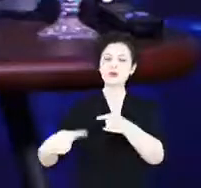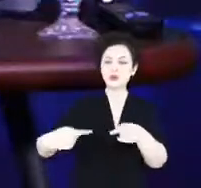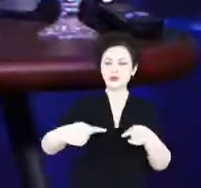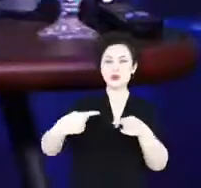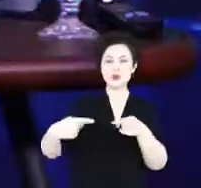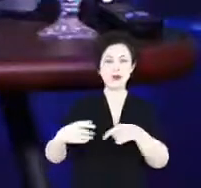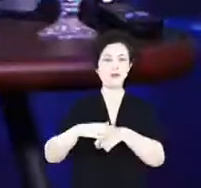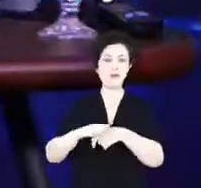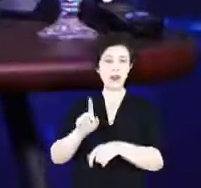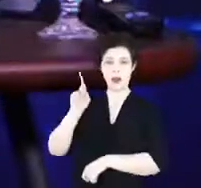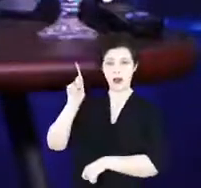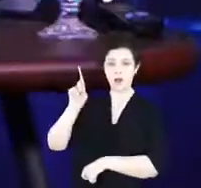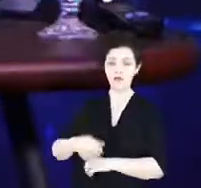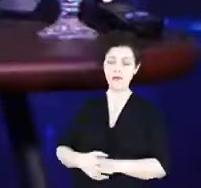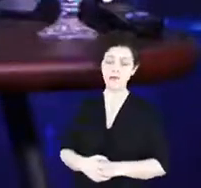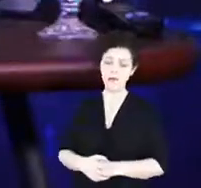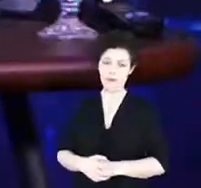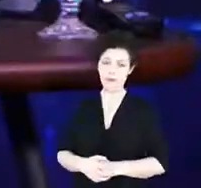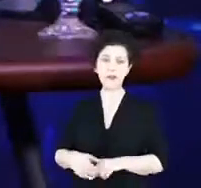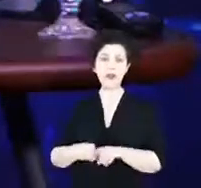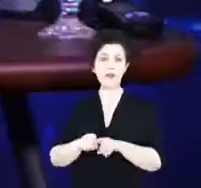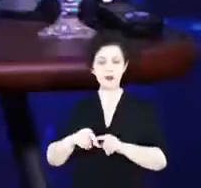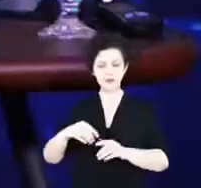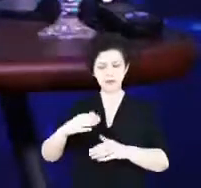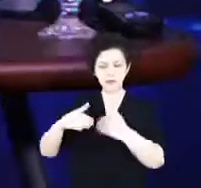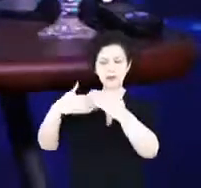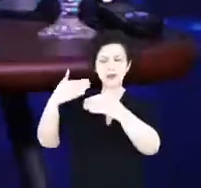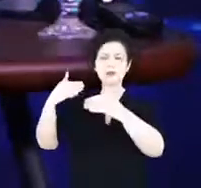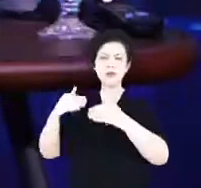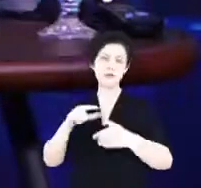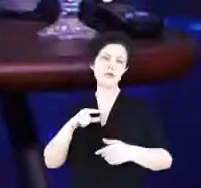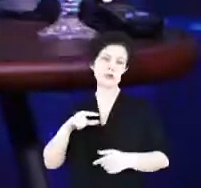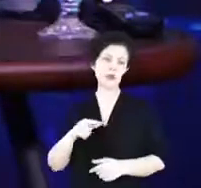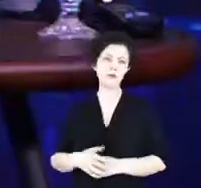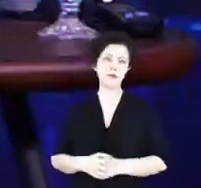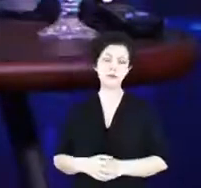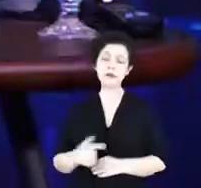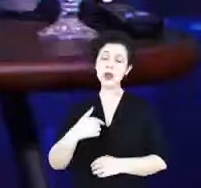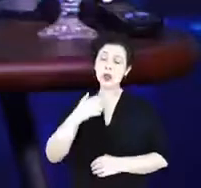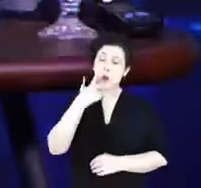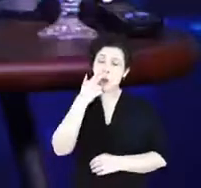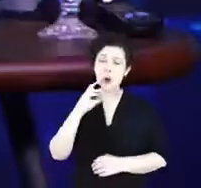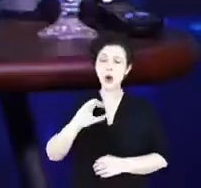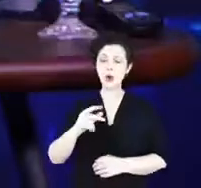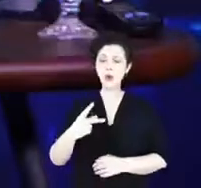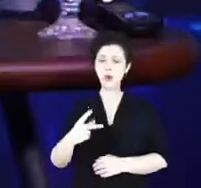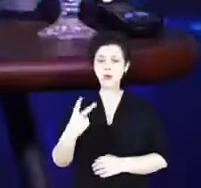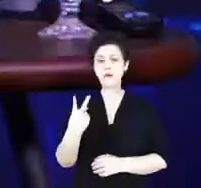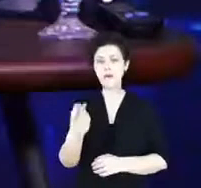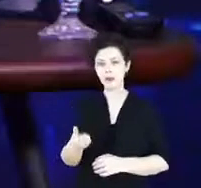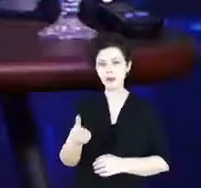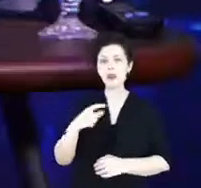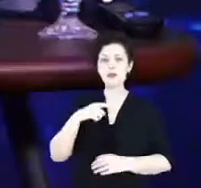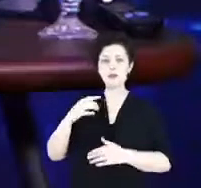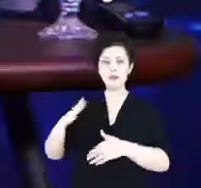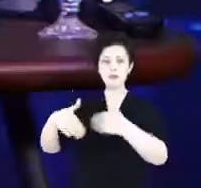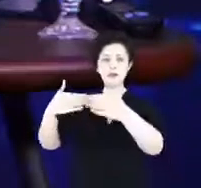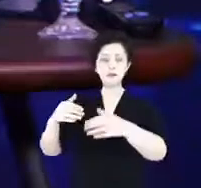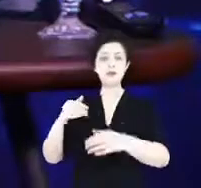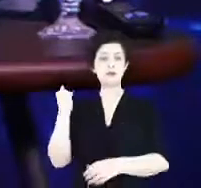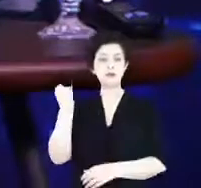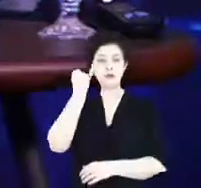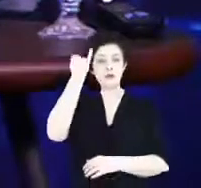feitas lá e dos avanços. Eu considero que a COP26 ela trouxe avanços